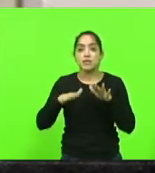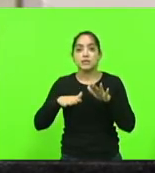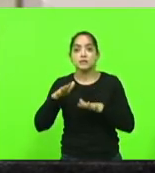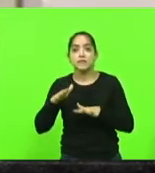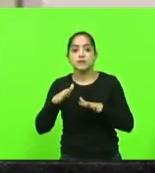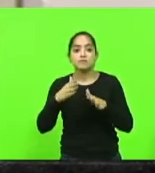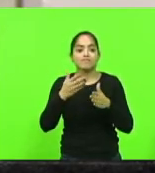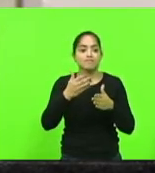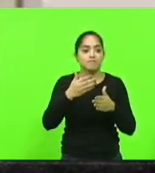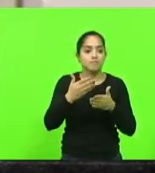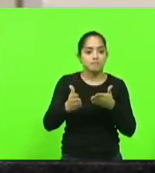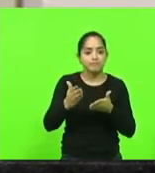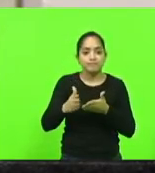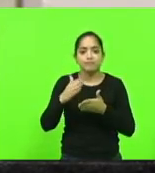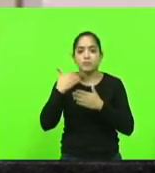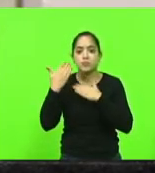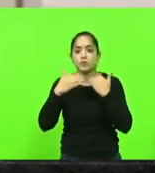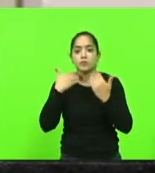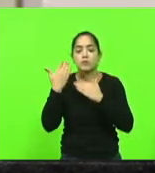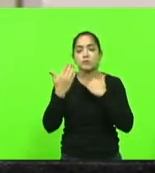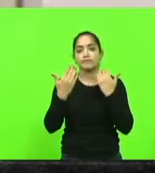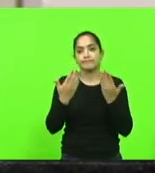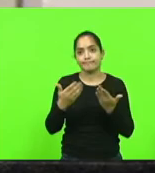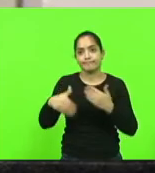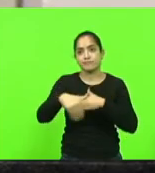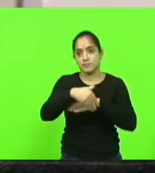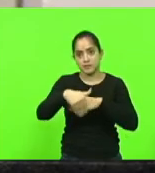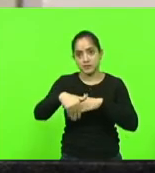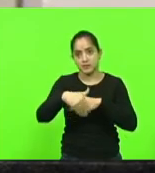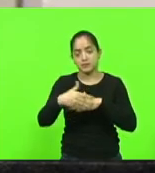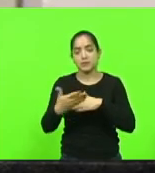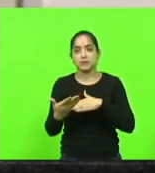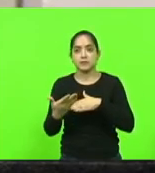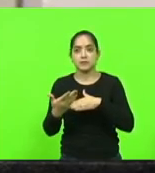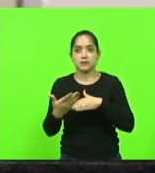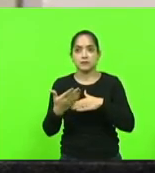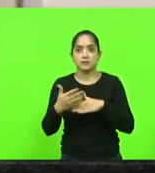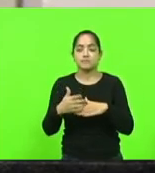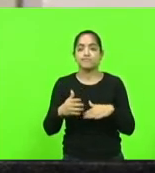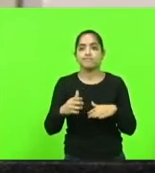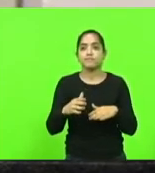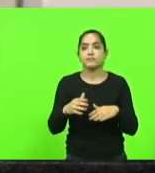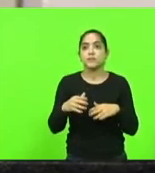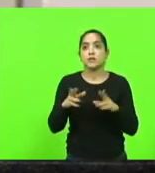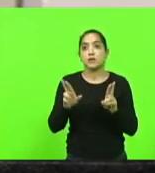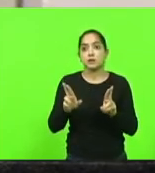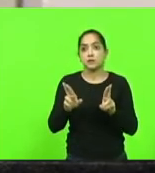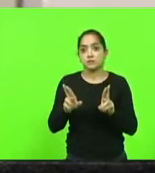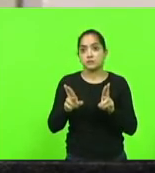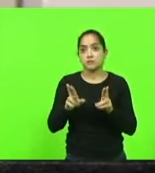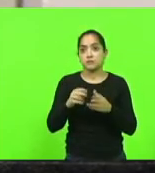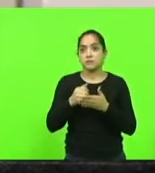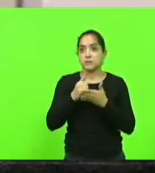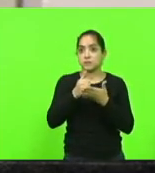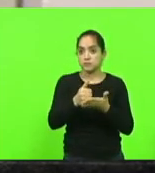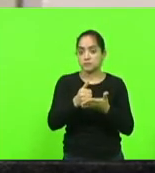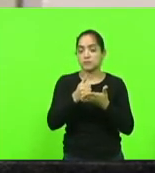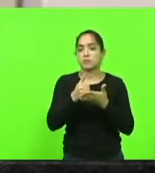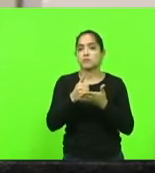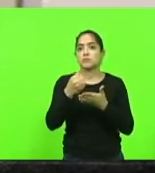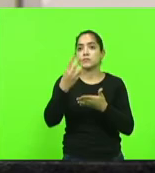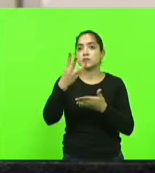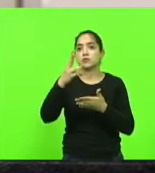a vida nas estradas. A gente renova a esperança com um aporte de 300